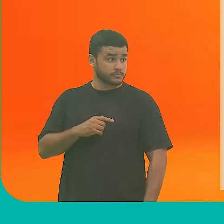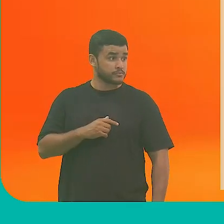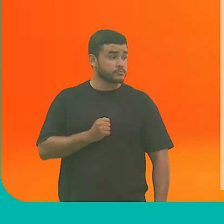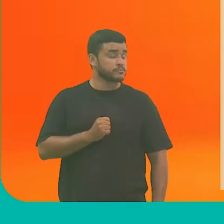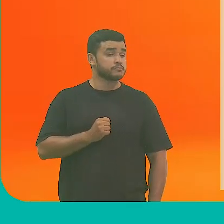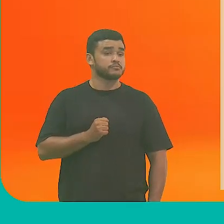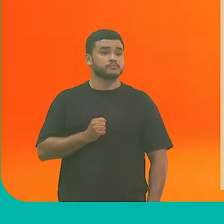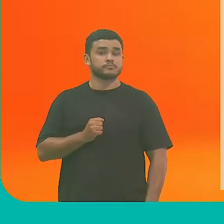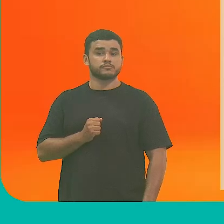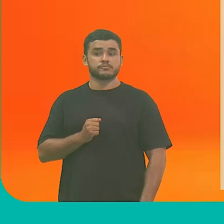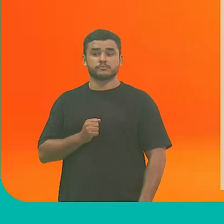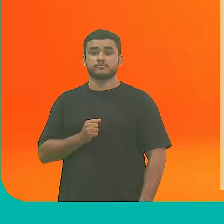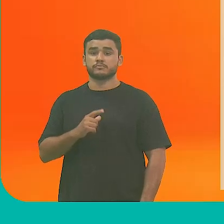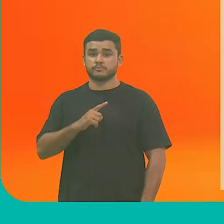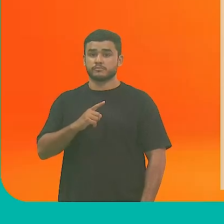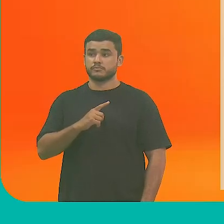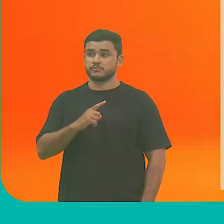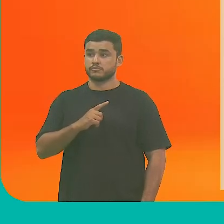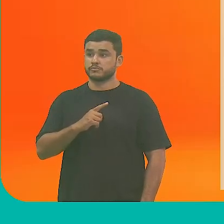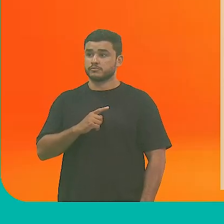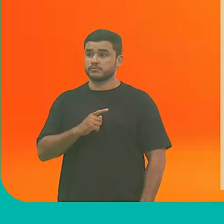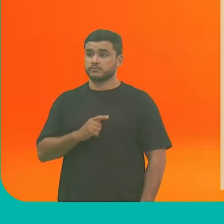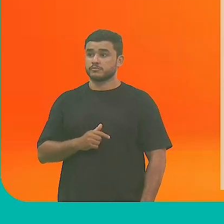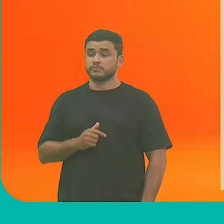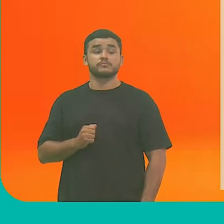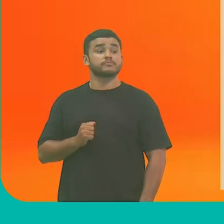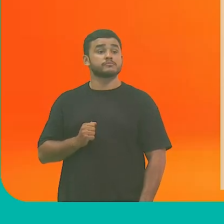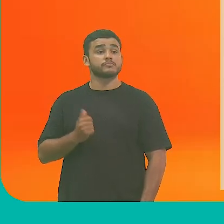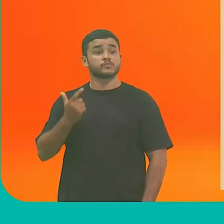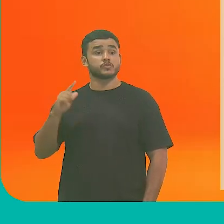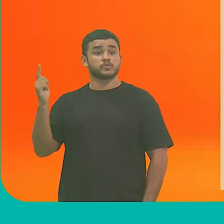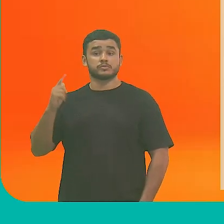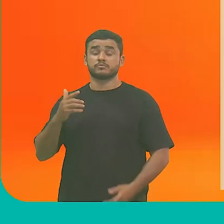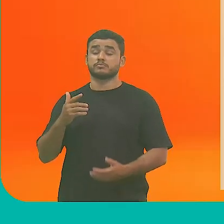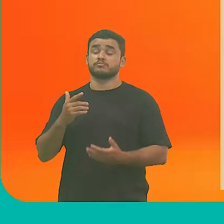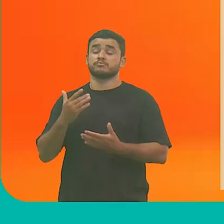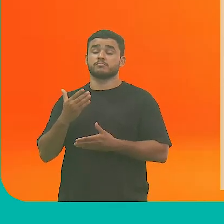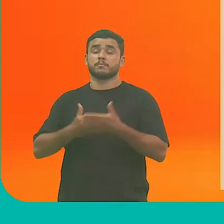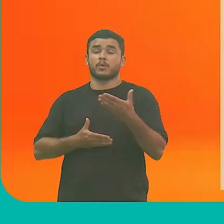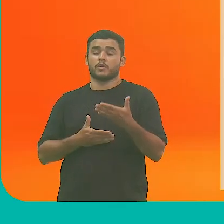tivemos 2 provas que foram aplicadas, mas foram em 2 anos